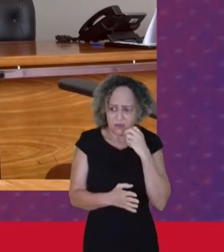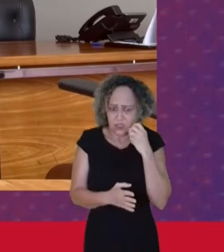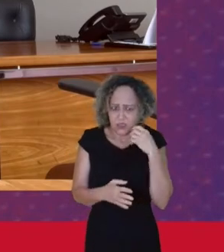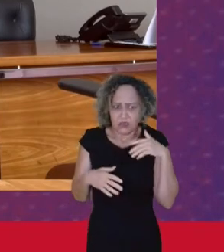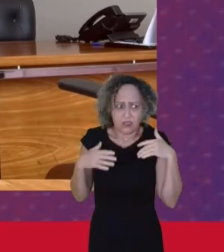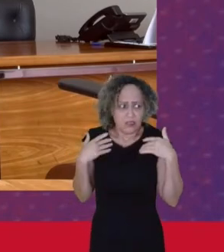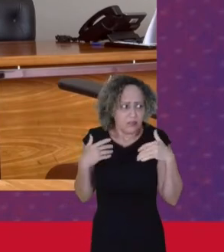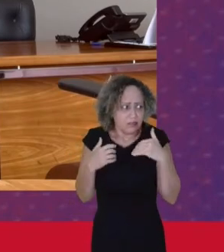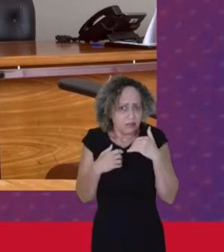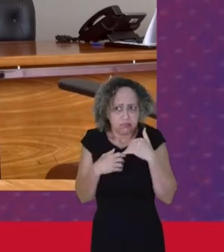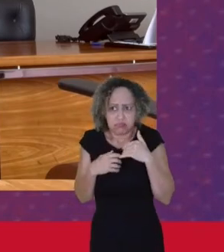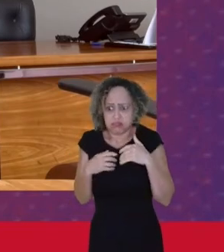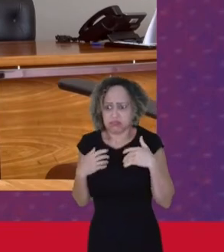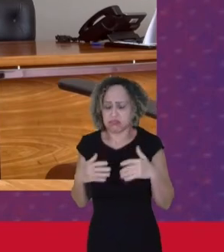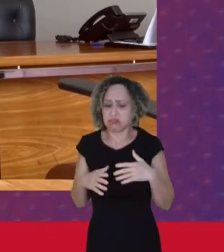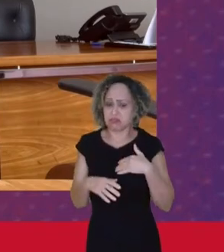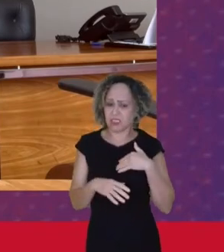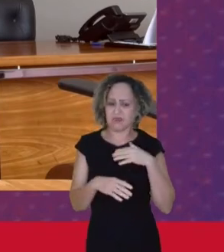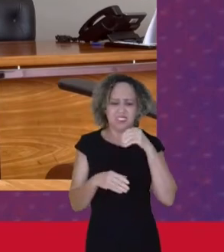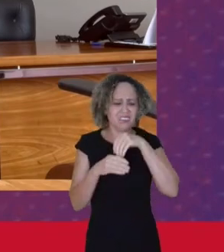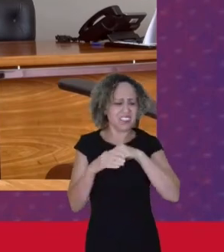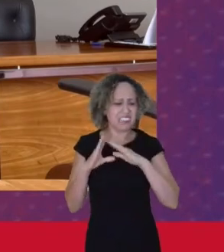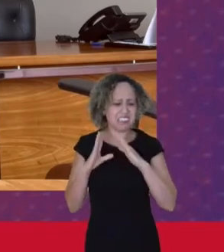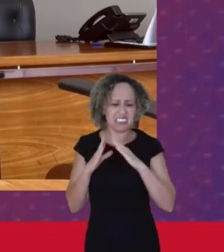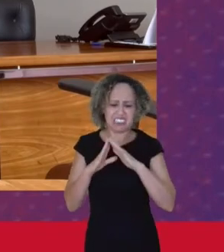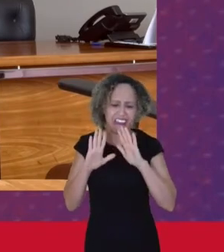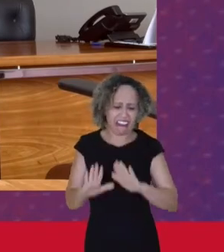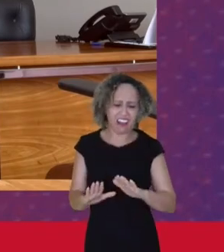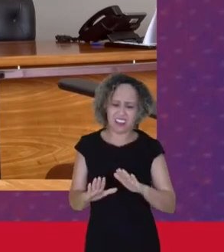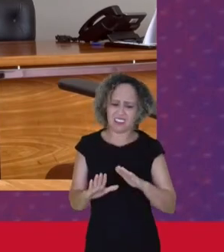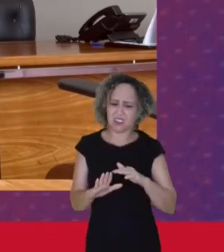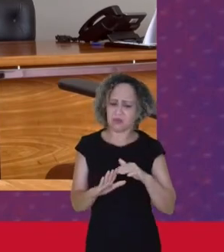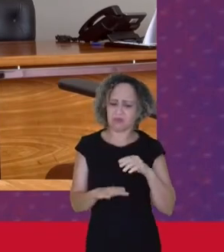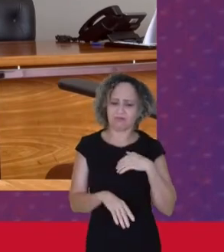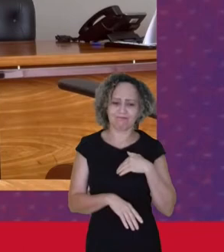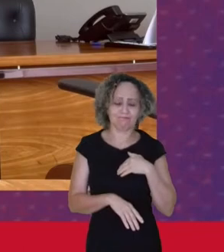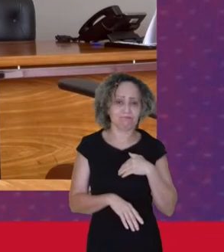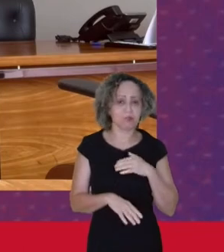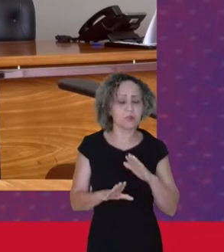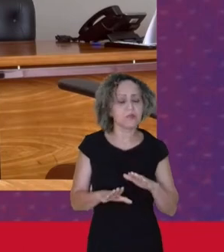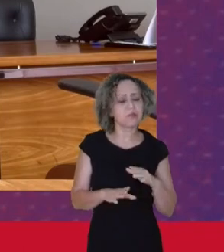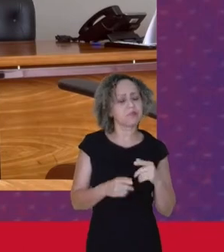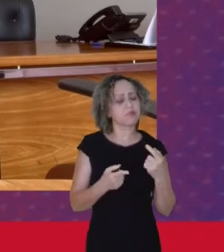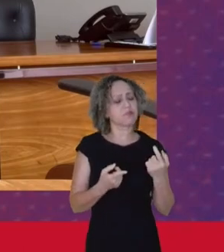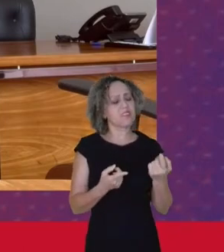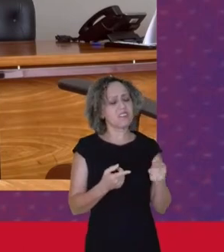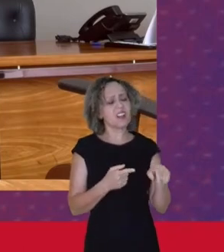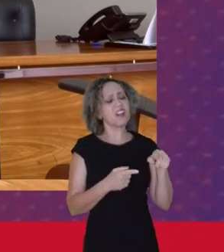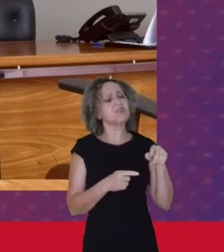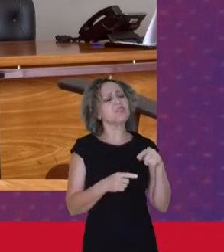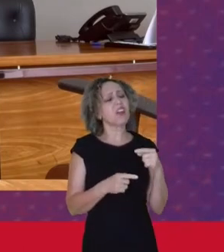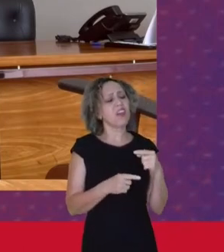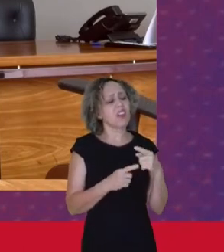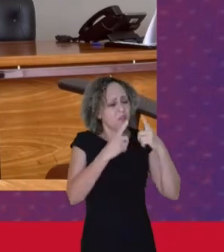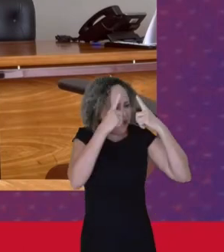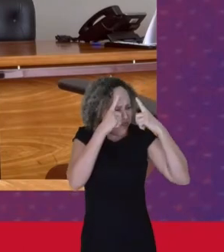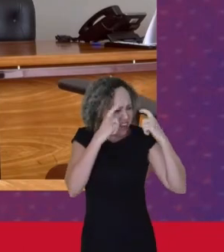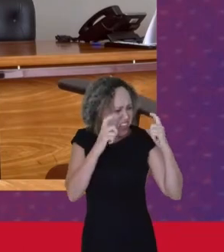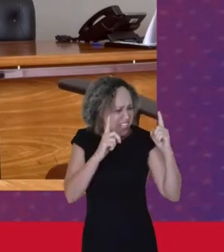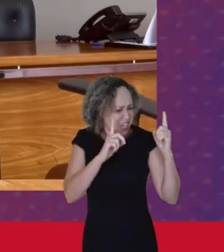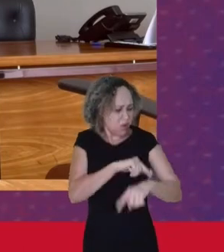no Humaniza Redes que ela poderia denunciar, primeiro que isso era uma violação de direitos humanos, que